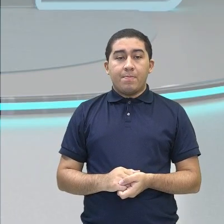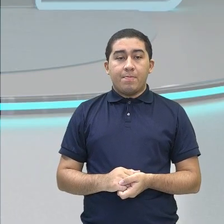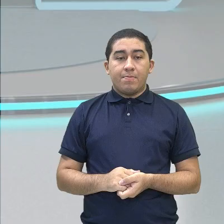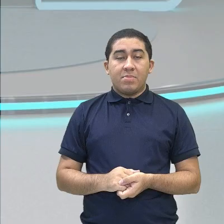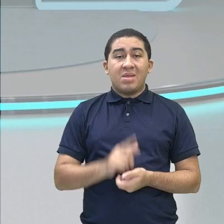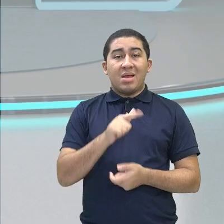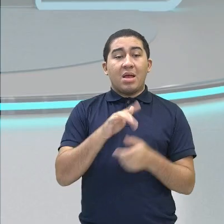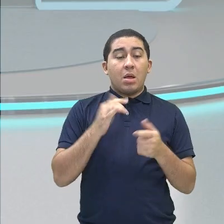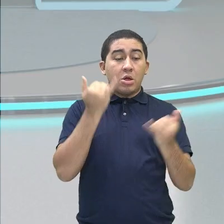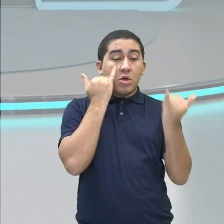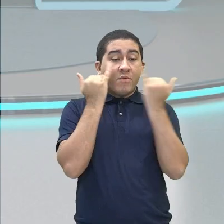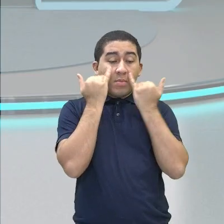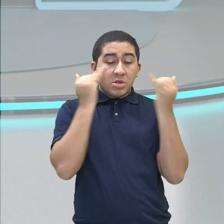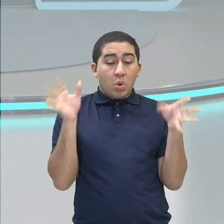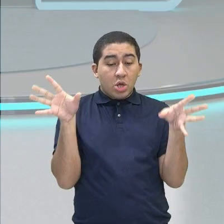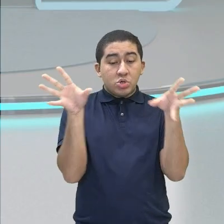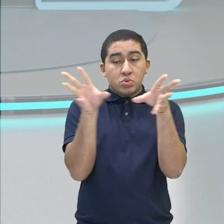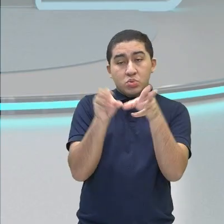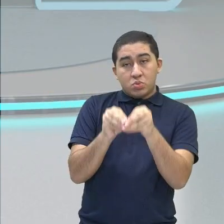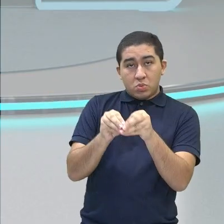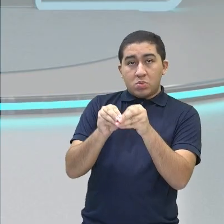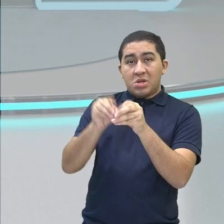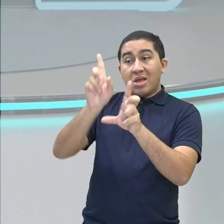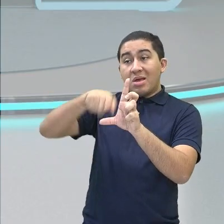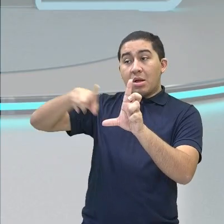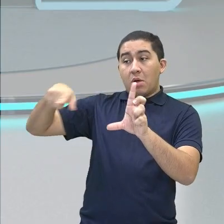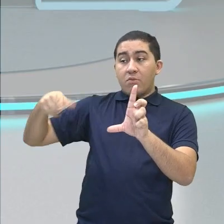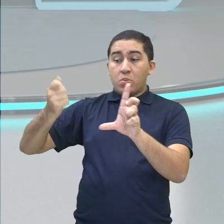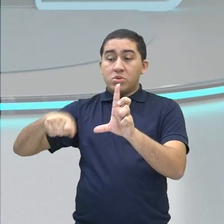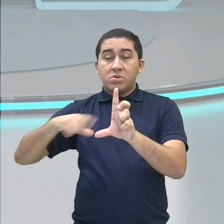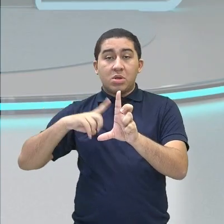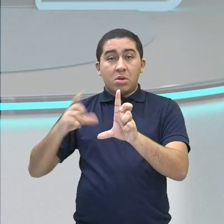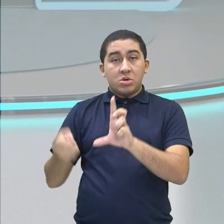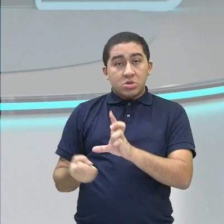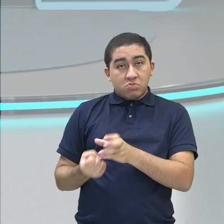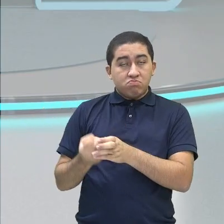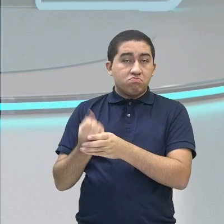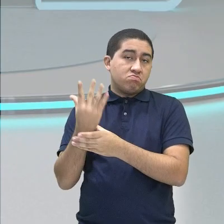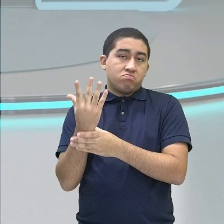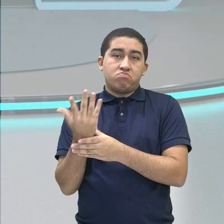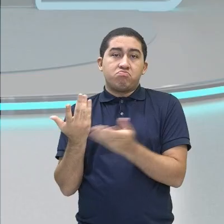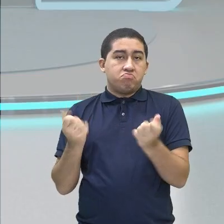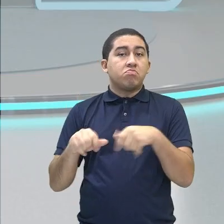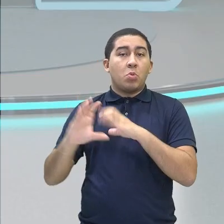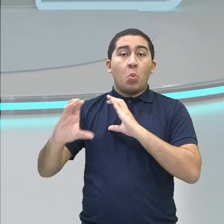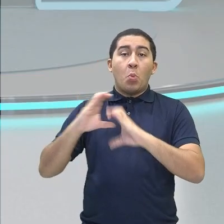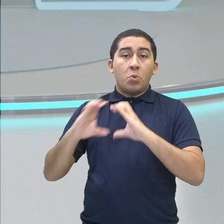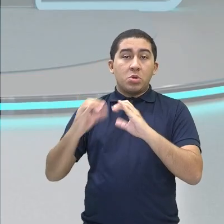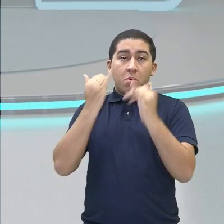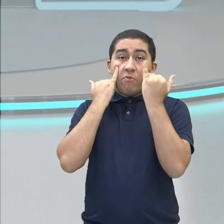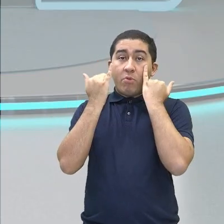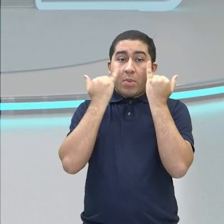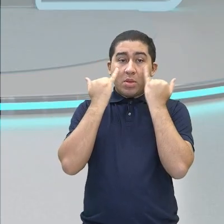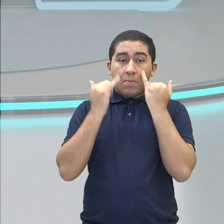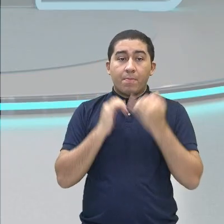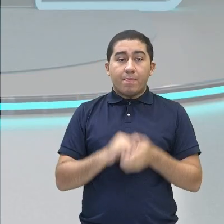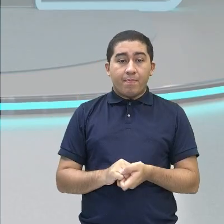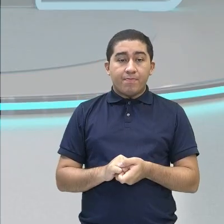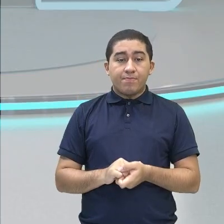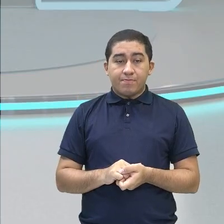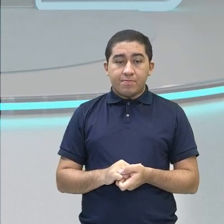sintetizam informações, permite a expressão, a comunicação de informações de forma